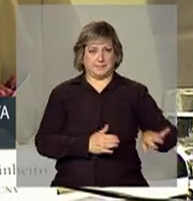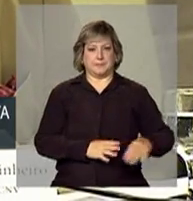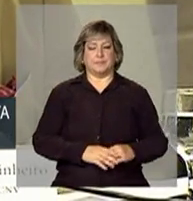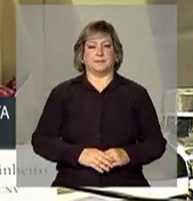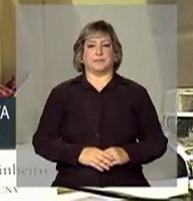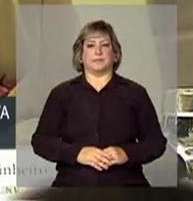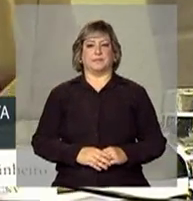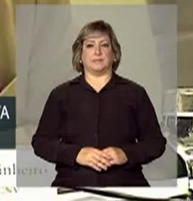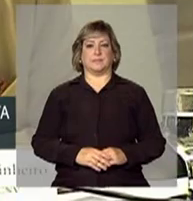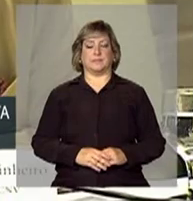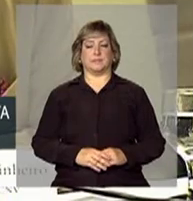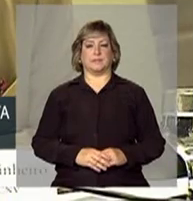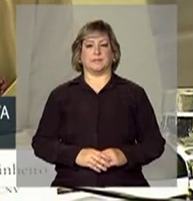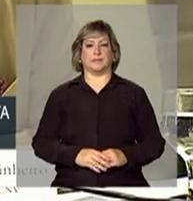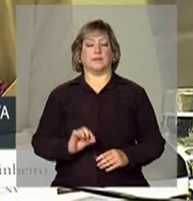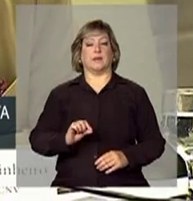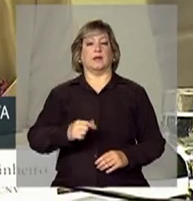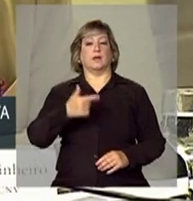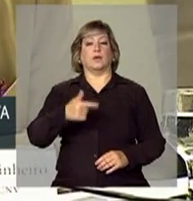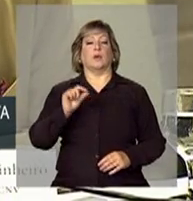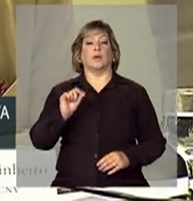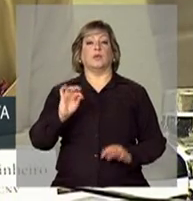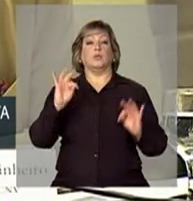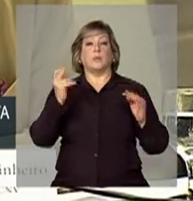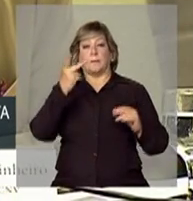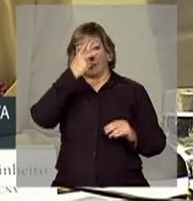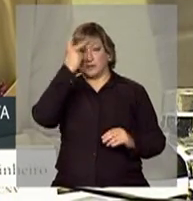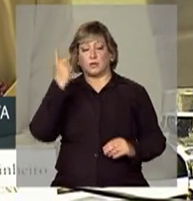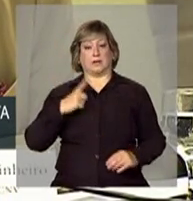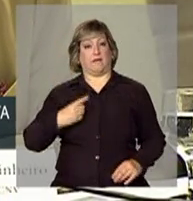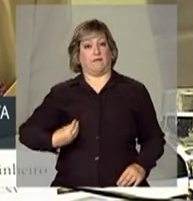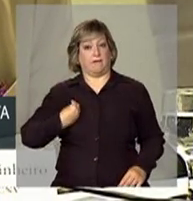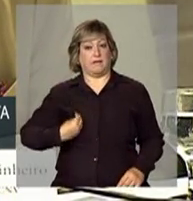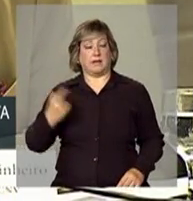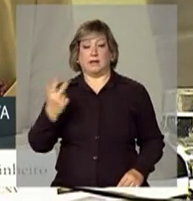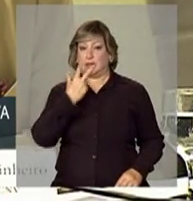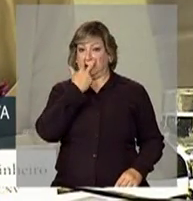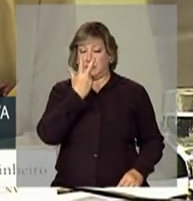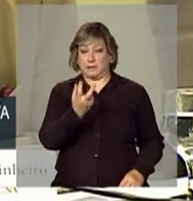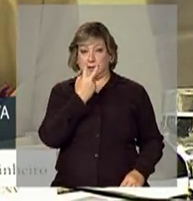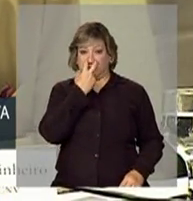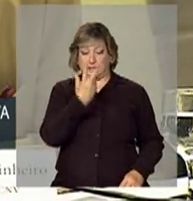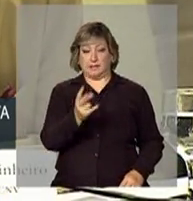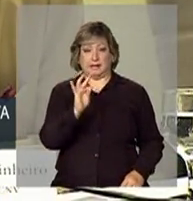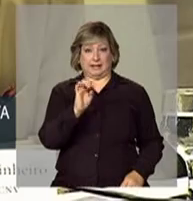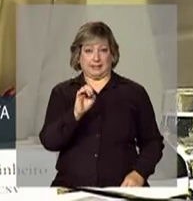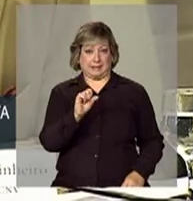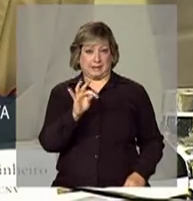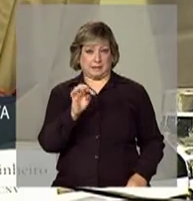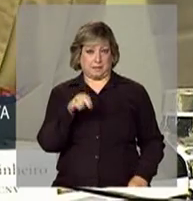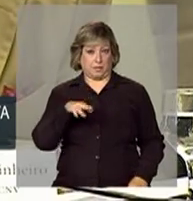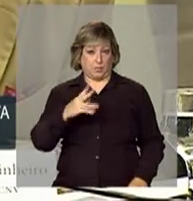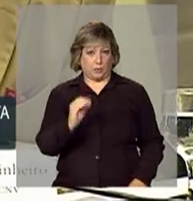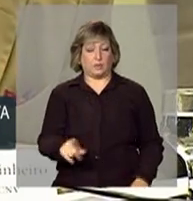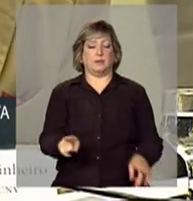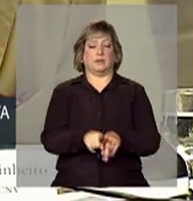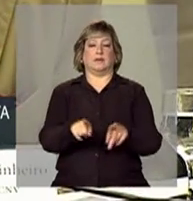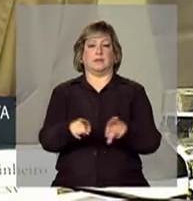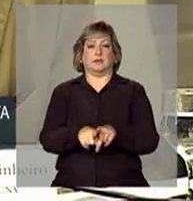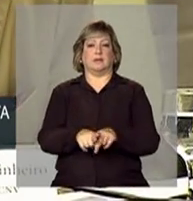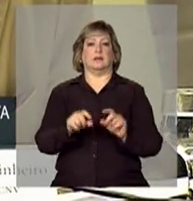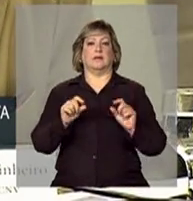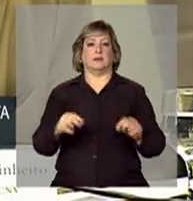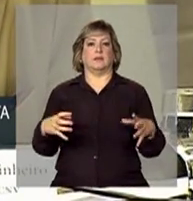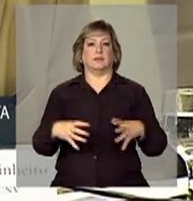são os testemunhos dos sobreviventes, vítimas do terrorismo de Estado e os depoimentos dos agentes do Estado